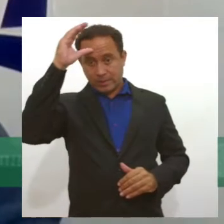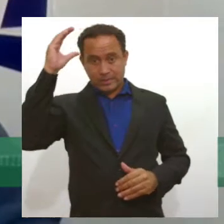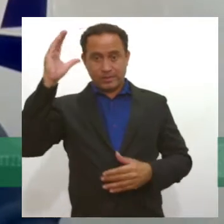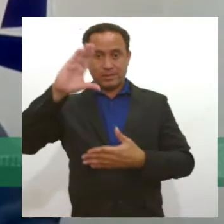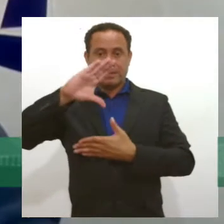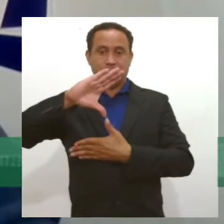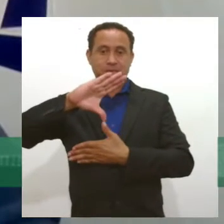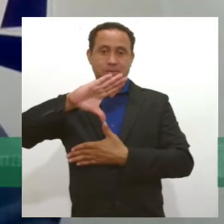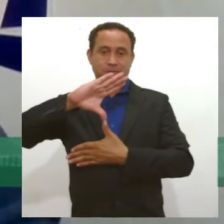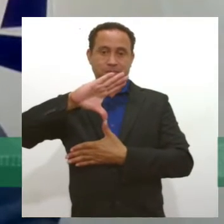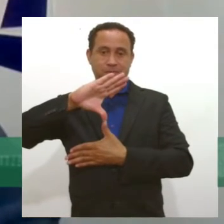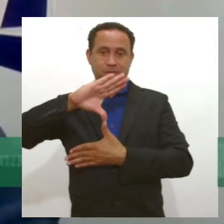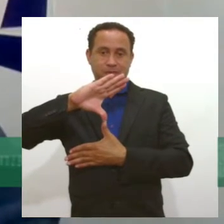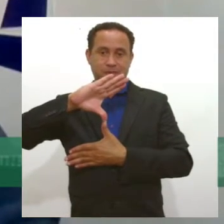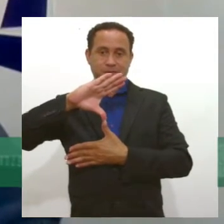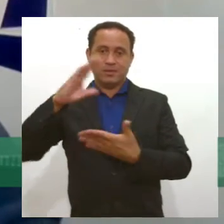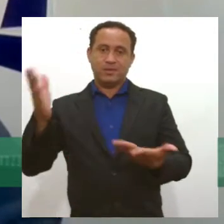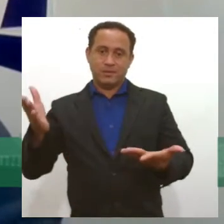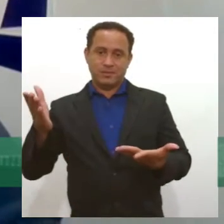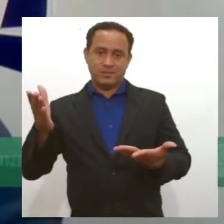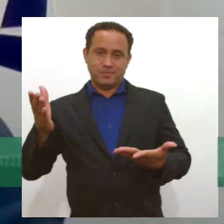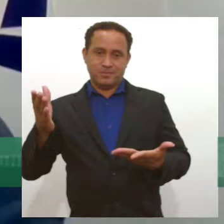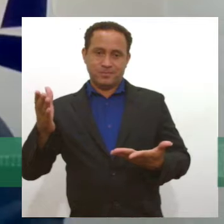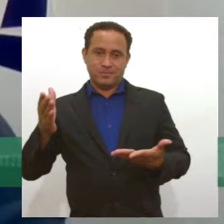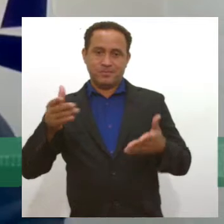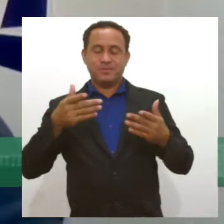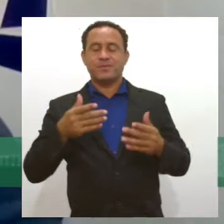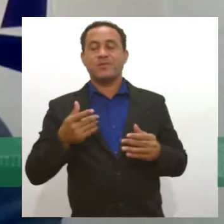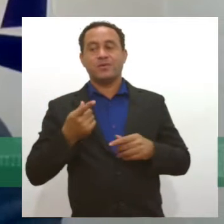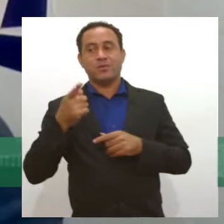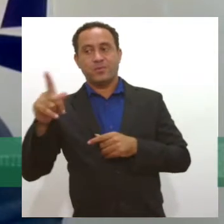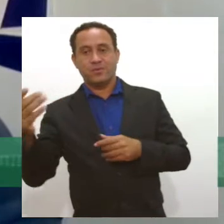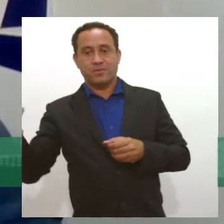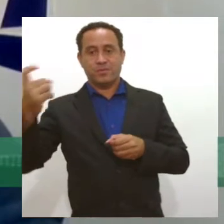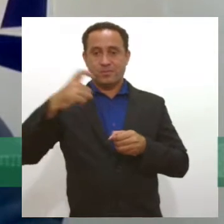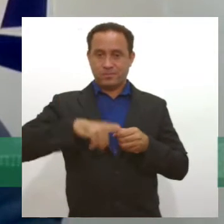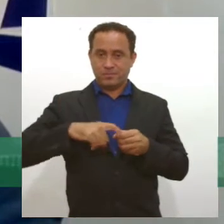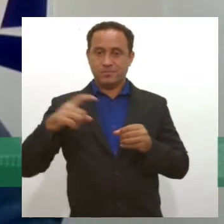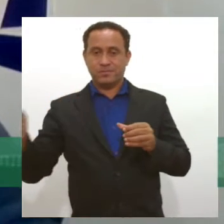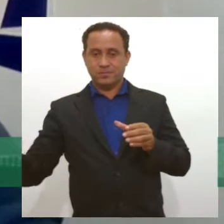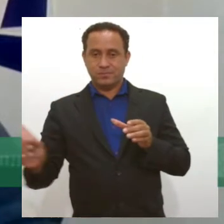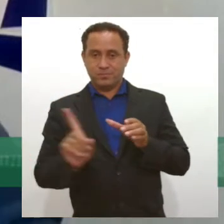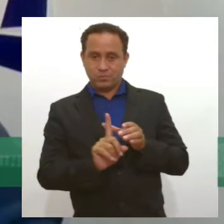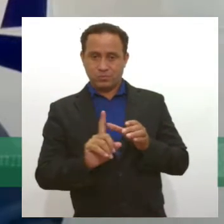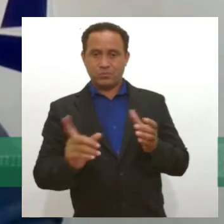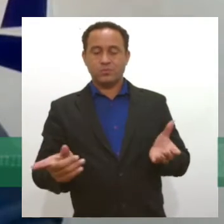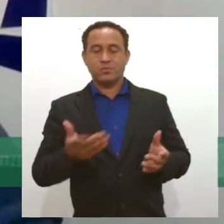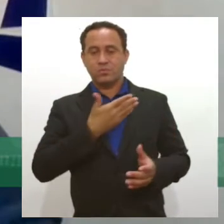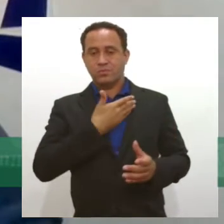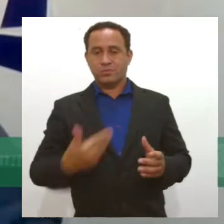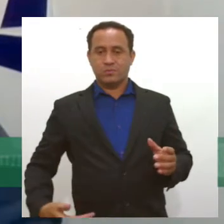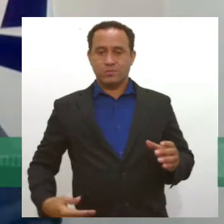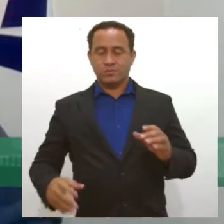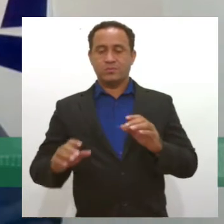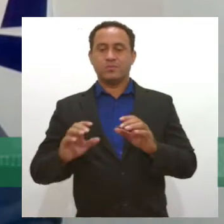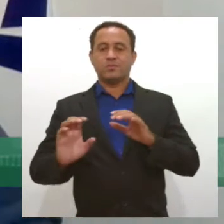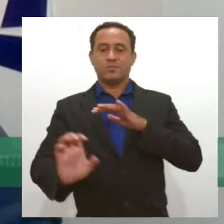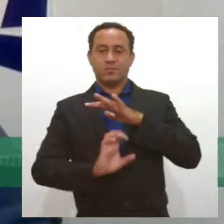desconsiderar ele como um agente fomentador da inovação e dessas empresas. E aí a gente tem